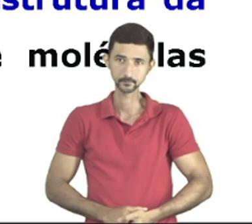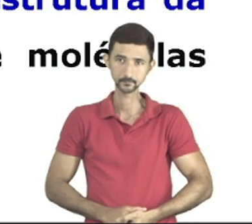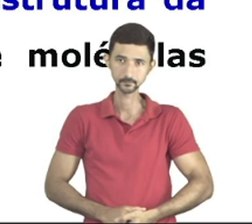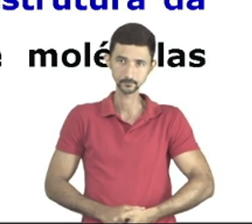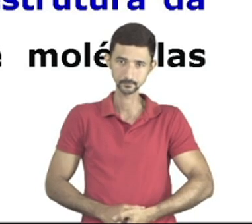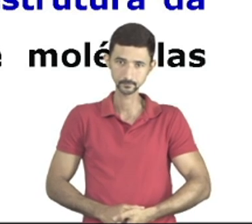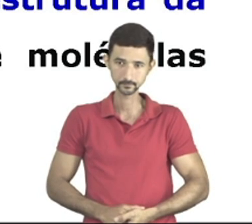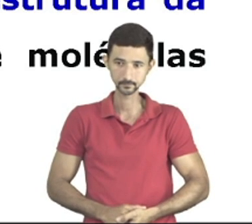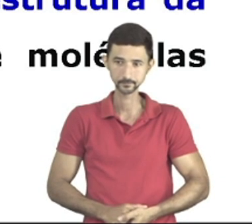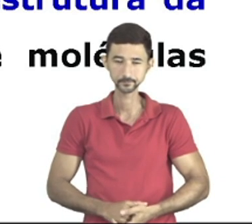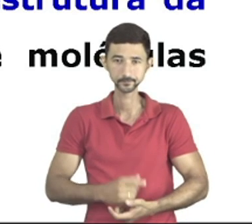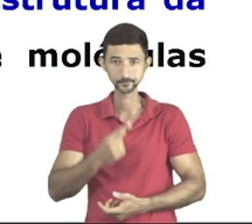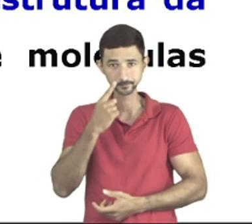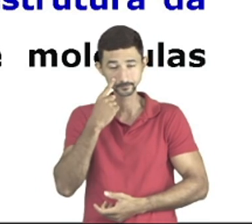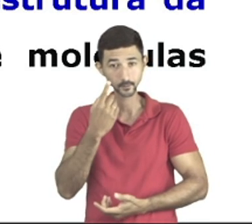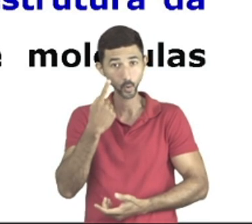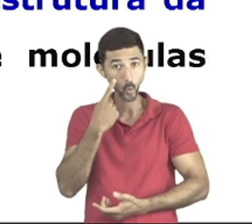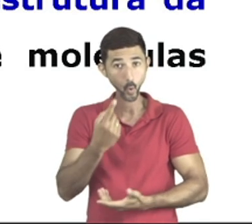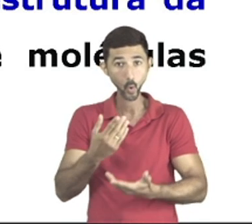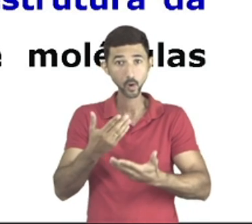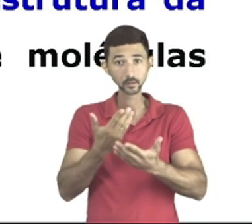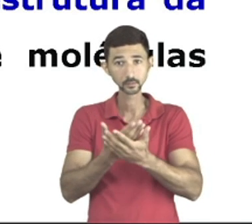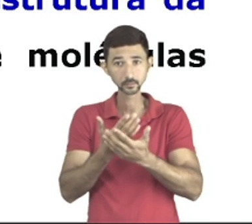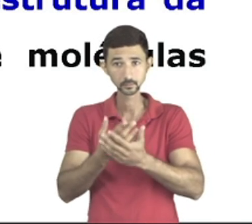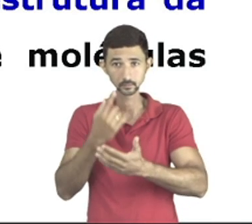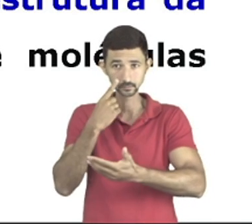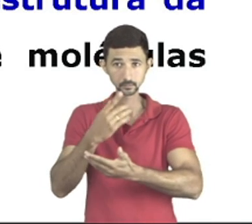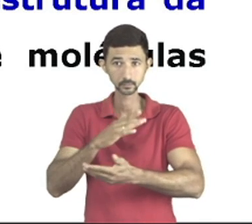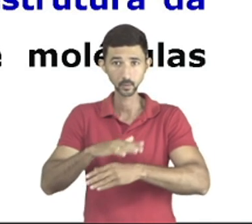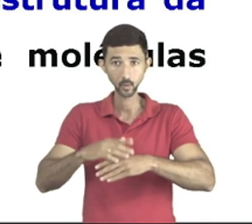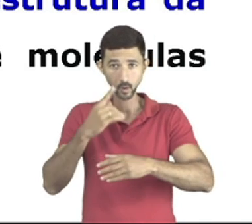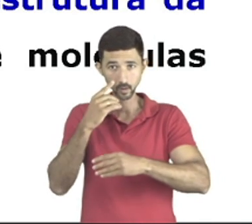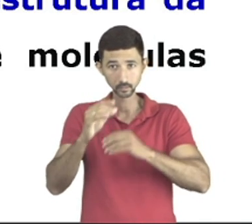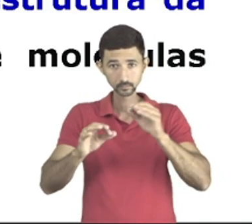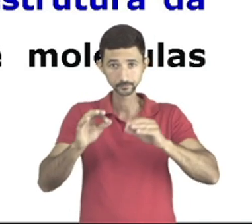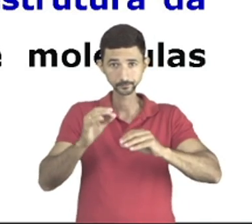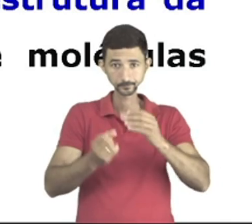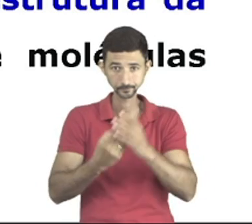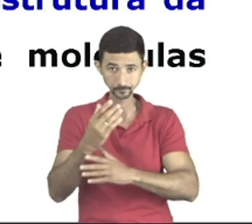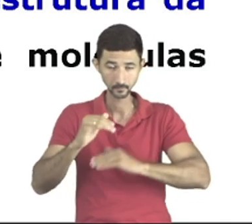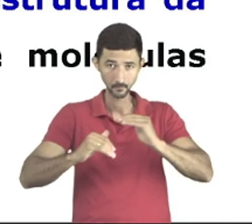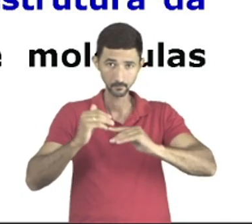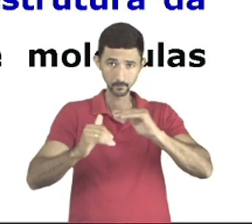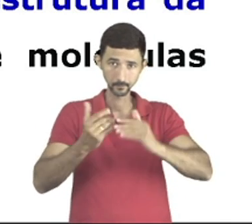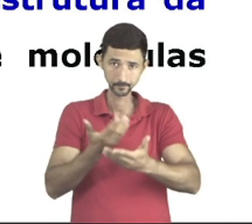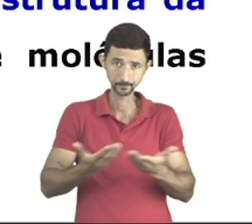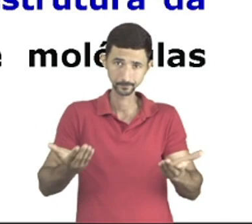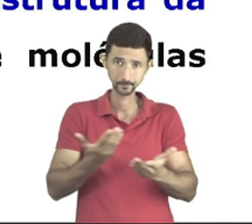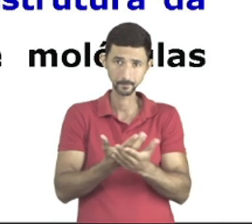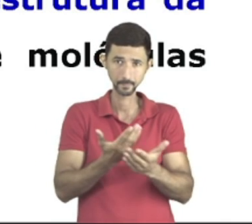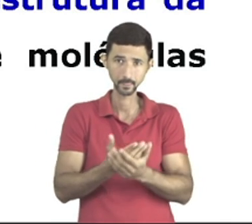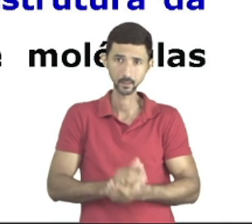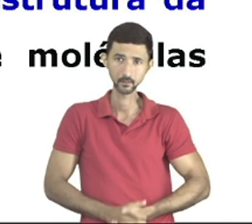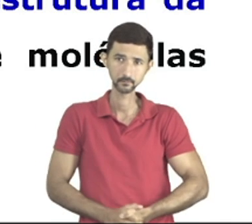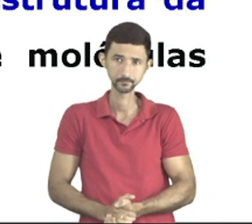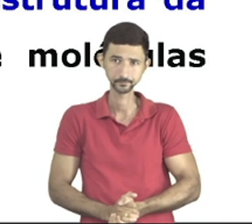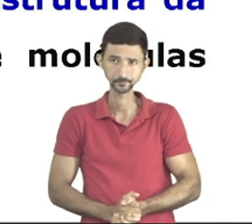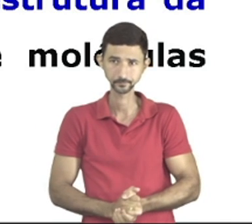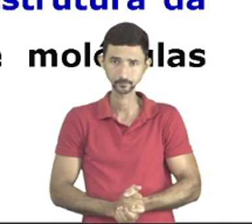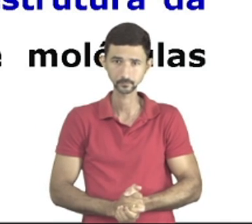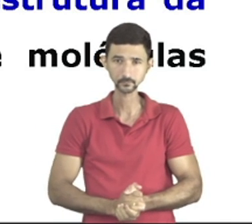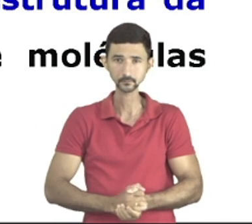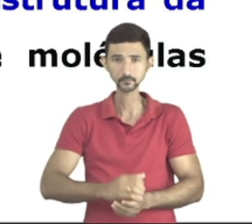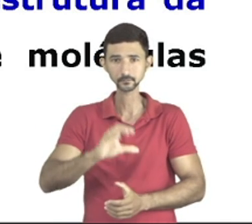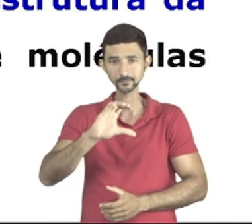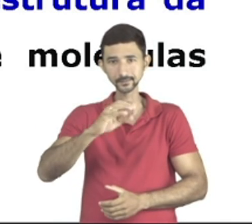aí a gente pede para você olhar com muito carinho isso aqui, ó. As habilidades que a gente vai desenvolver nessa aula. Aí para o pessoal do